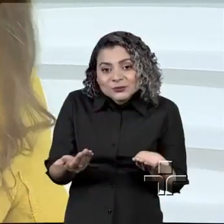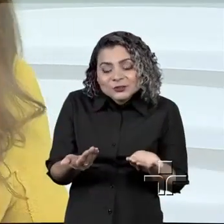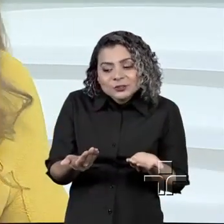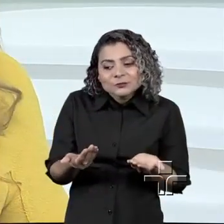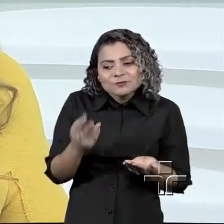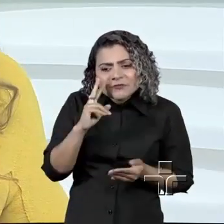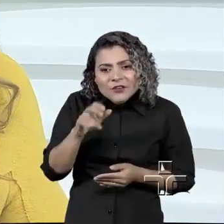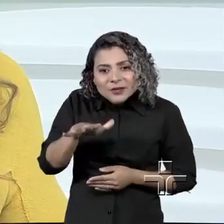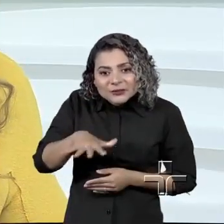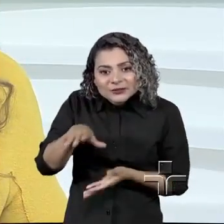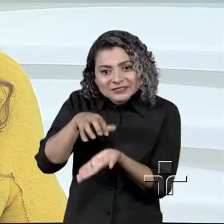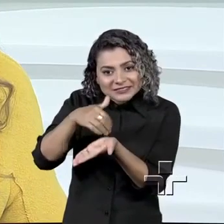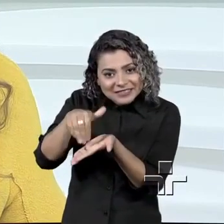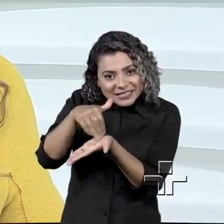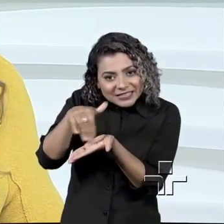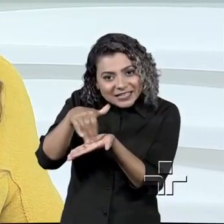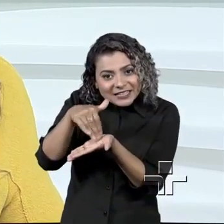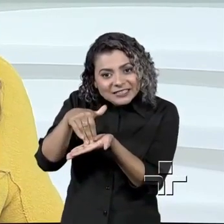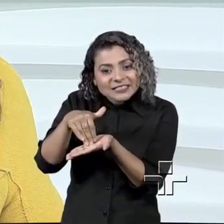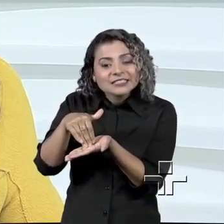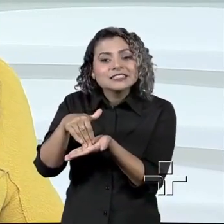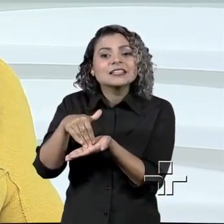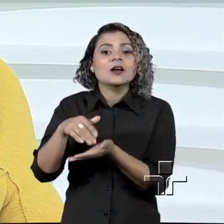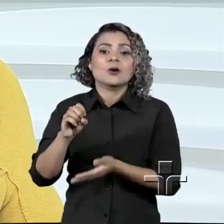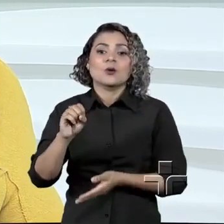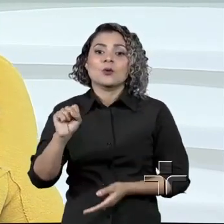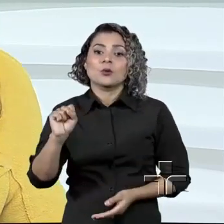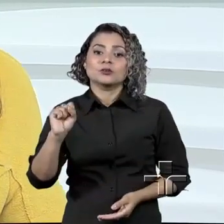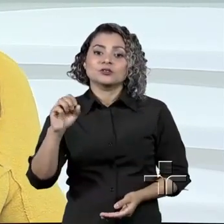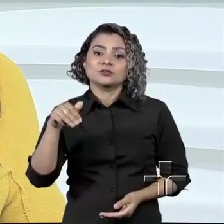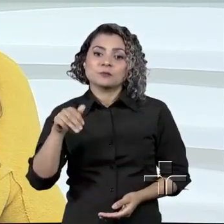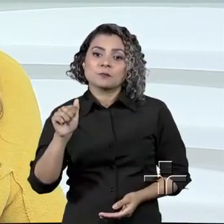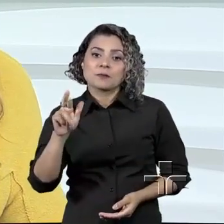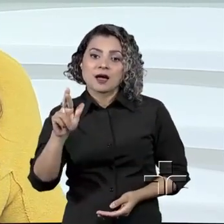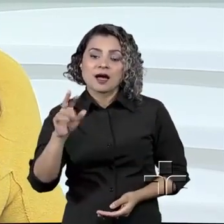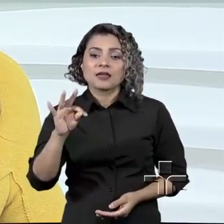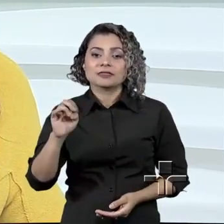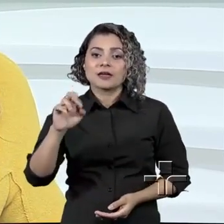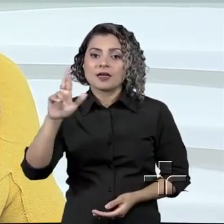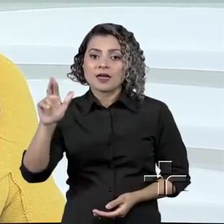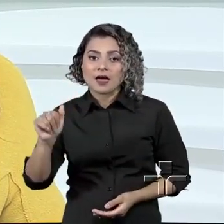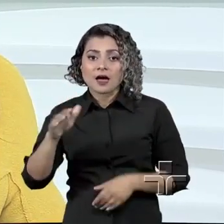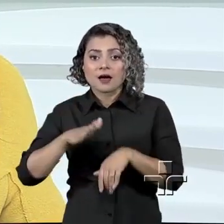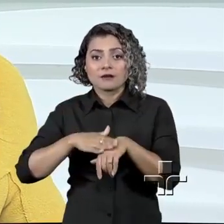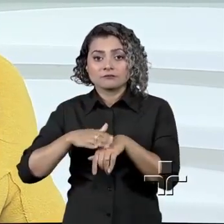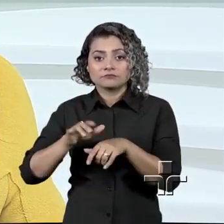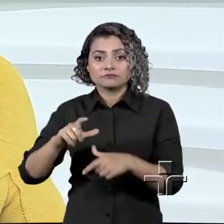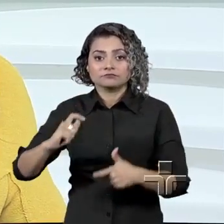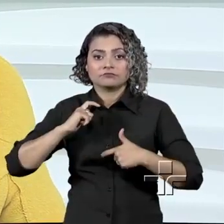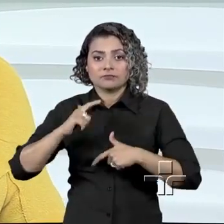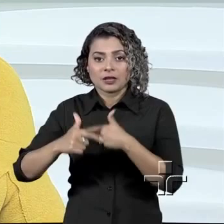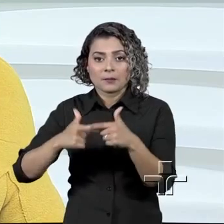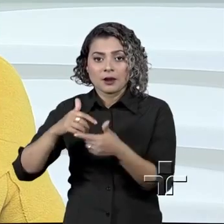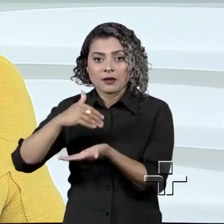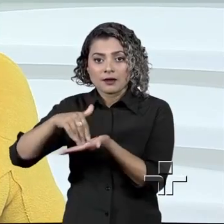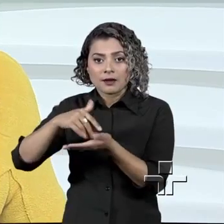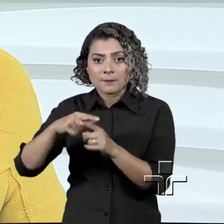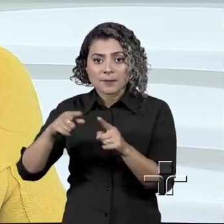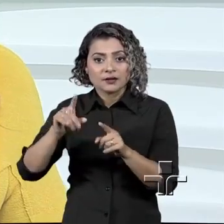a secretaria que o Osmar Terra vai assumir, os direitos humanos não estavam lá mais,